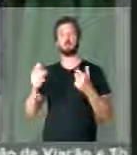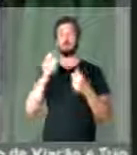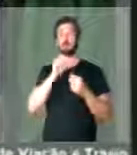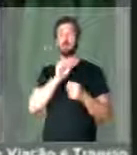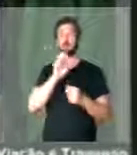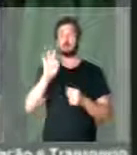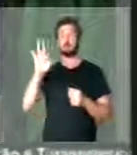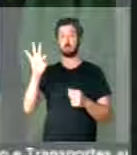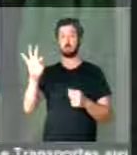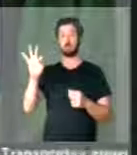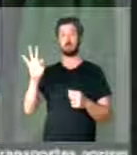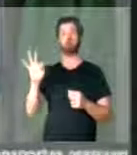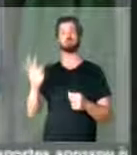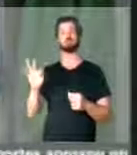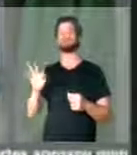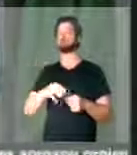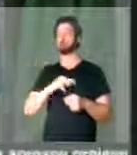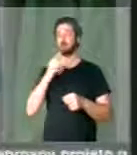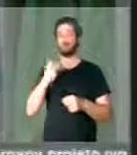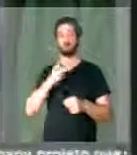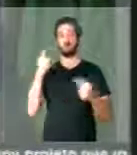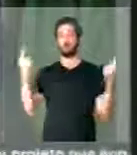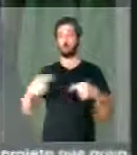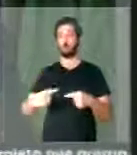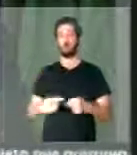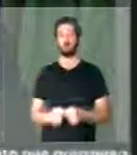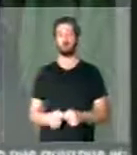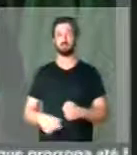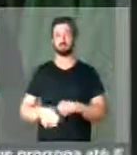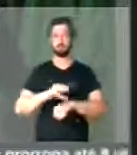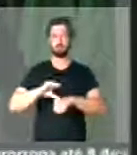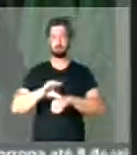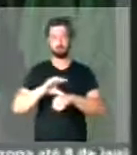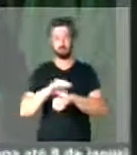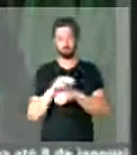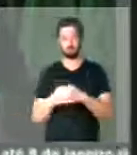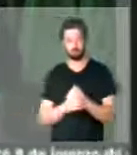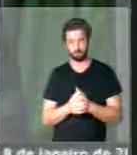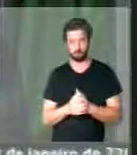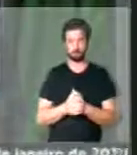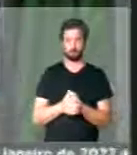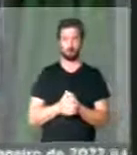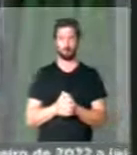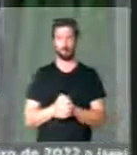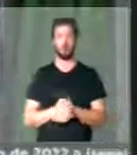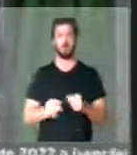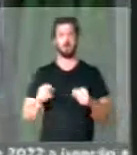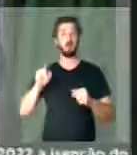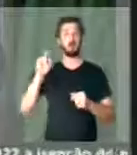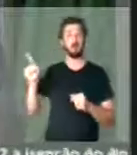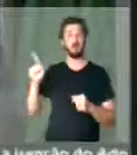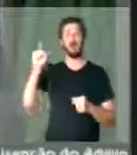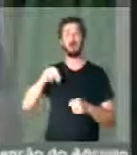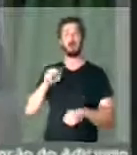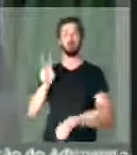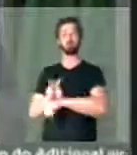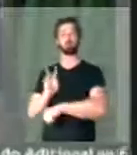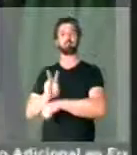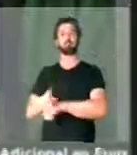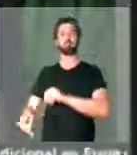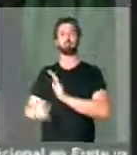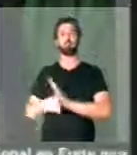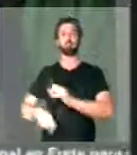federal age contrária à constituição ele que é o guardião da